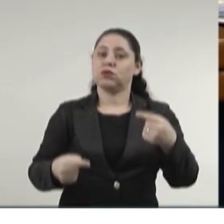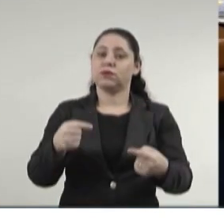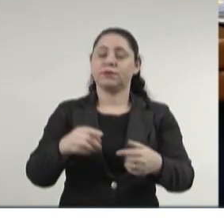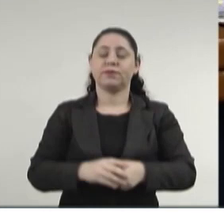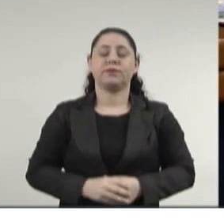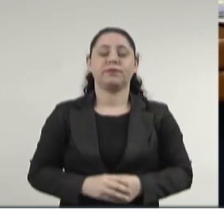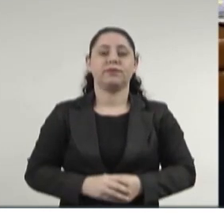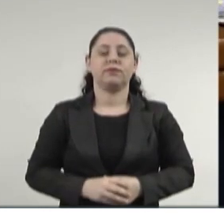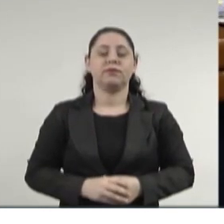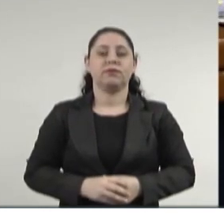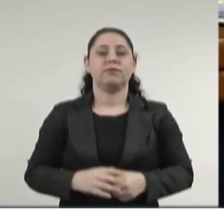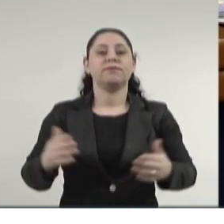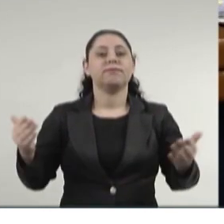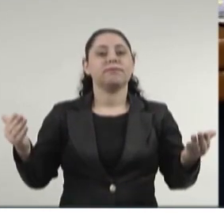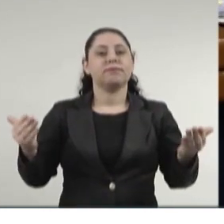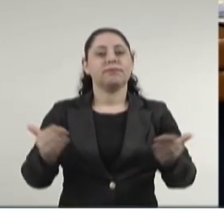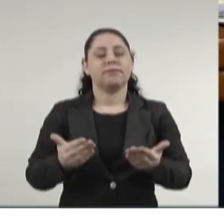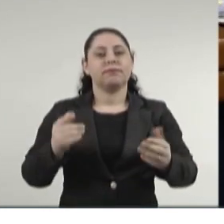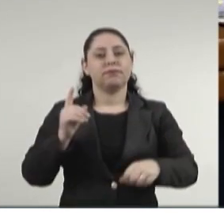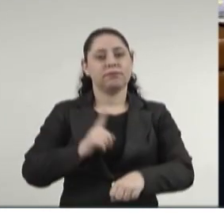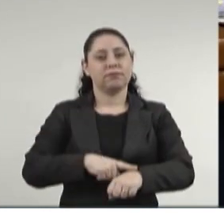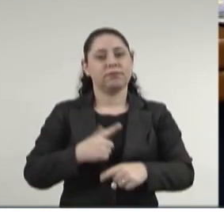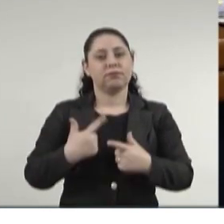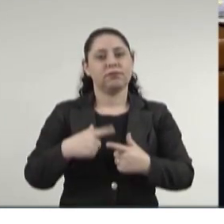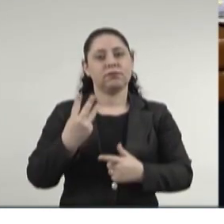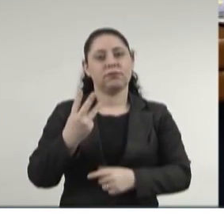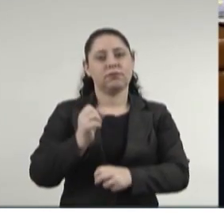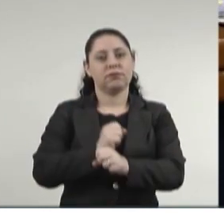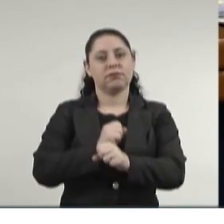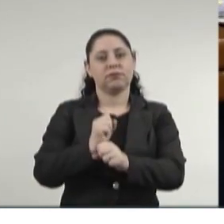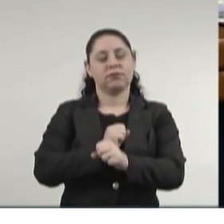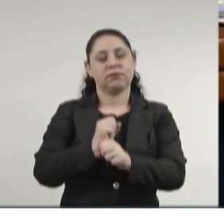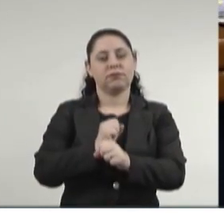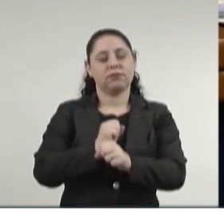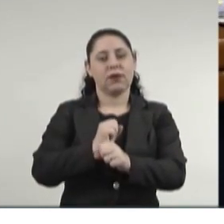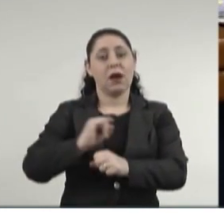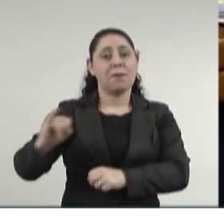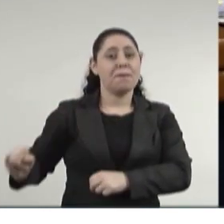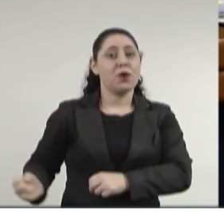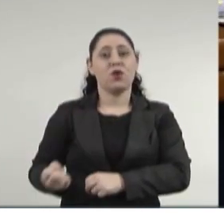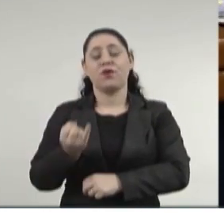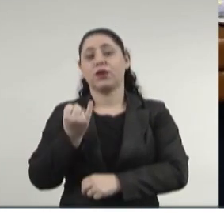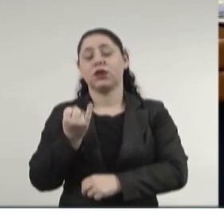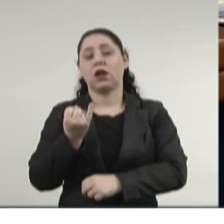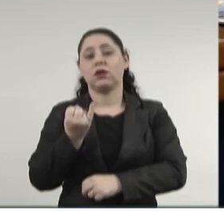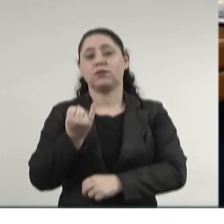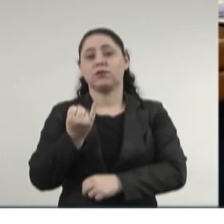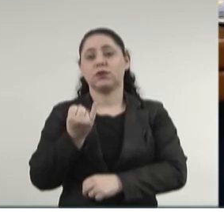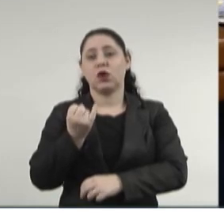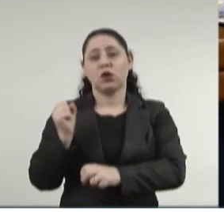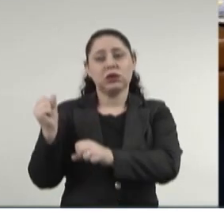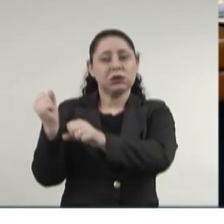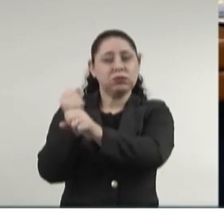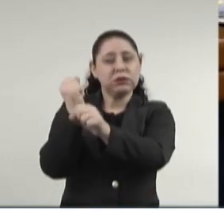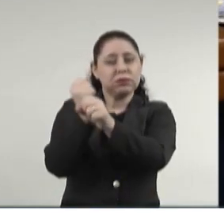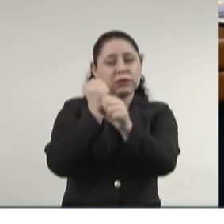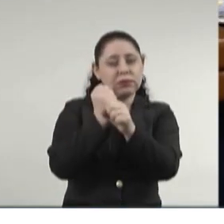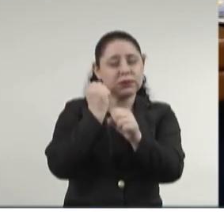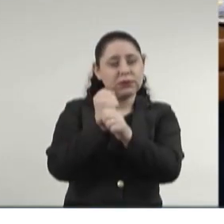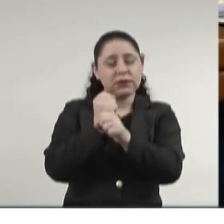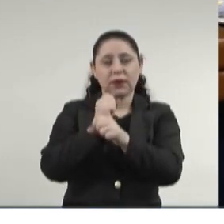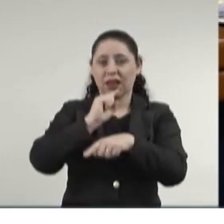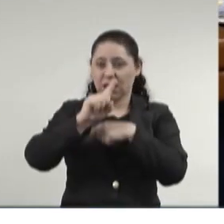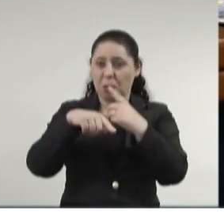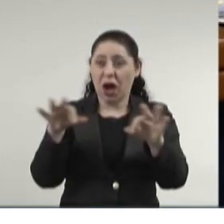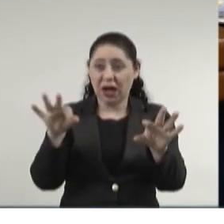discussão. Então, agora é a hora, porque faltam 3 anos, aproveitar toda essa construção, porque depois que